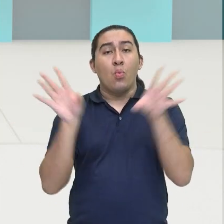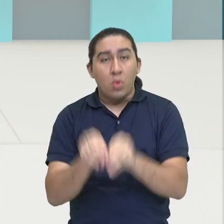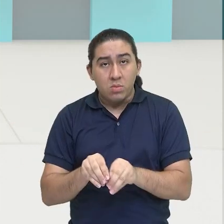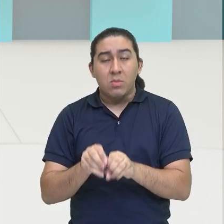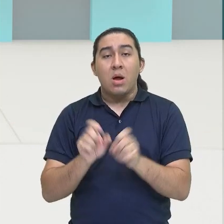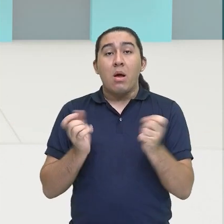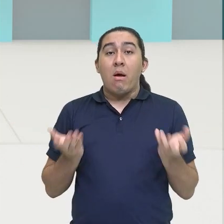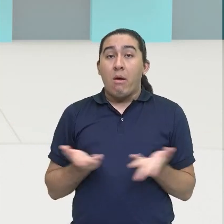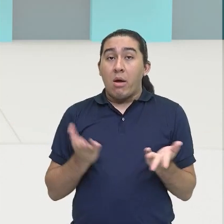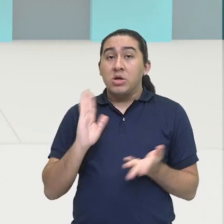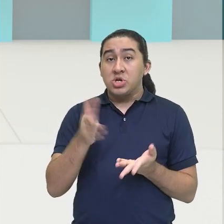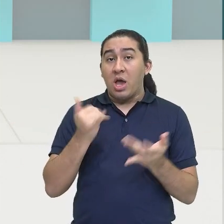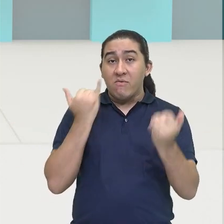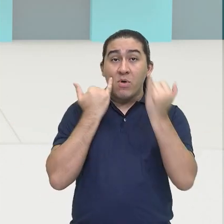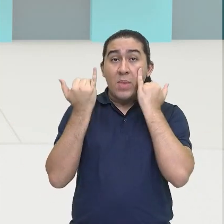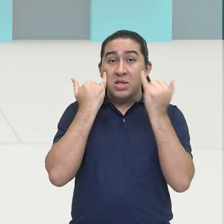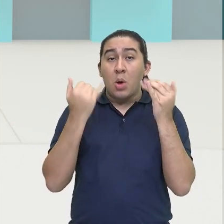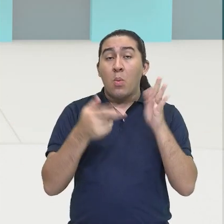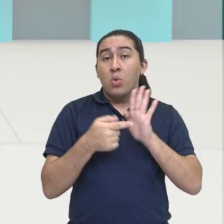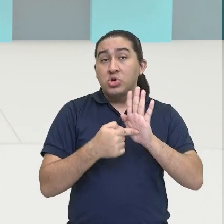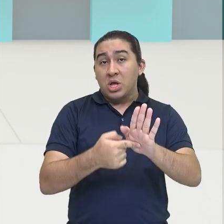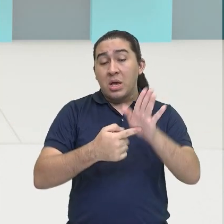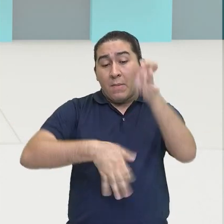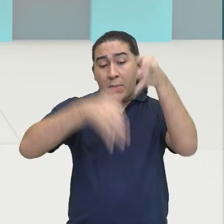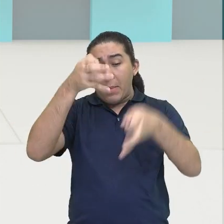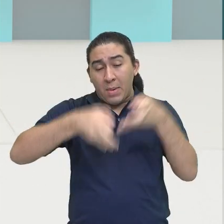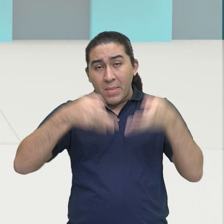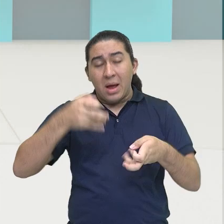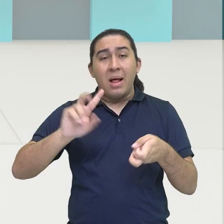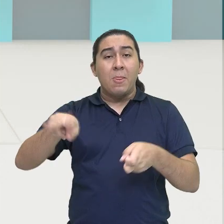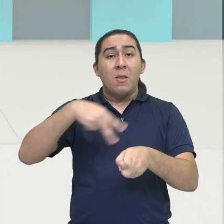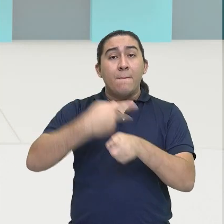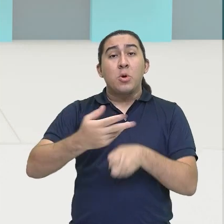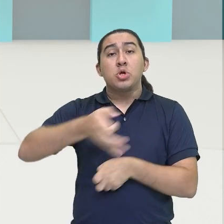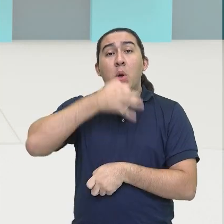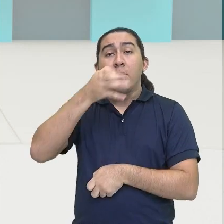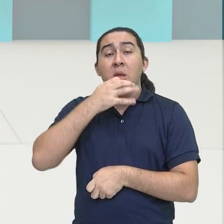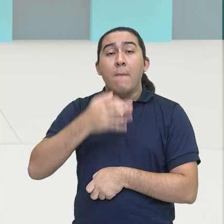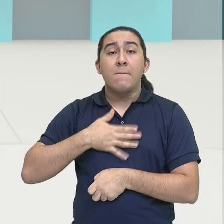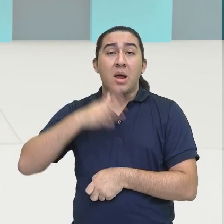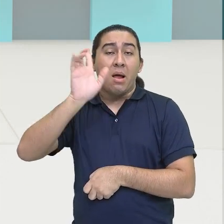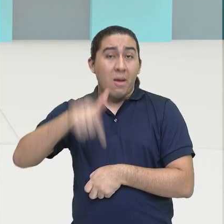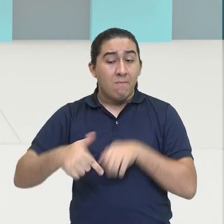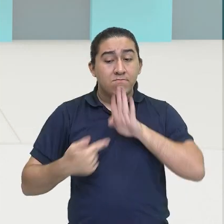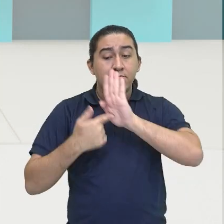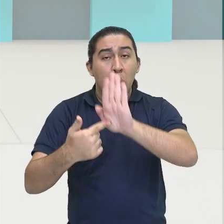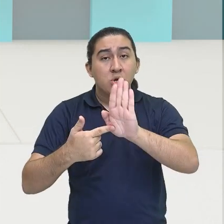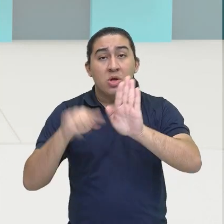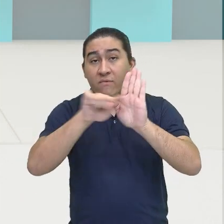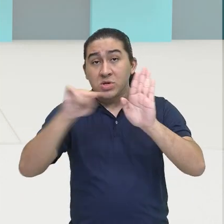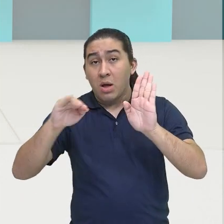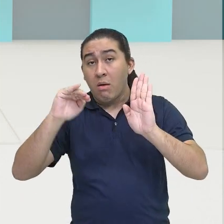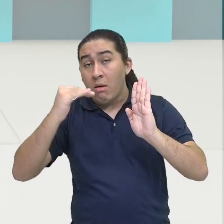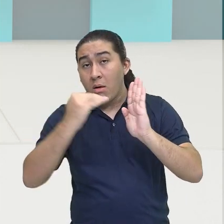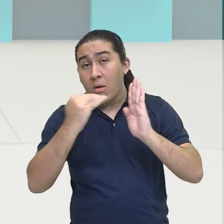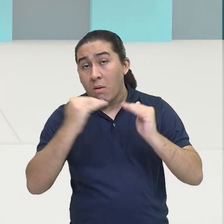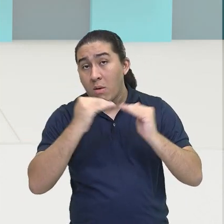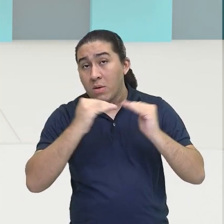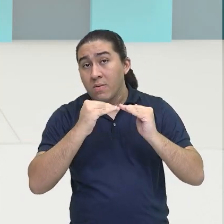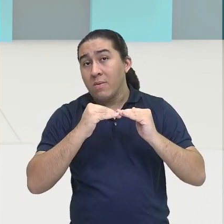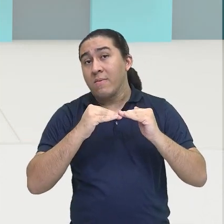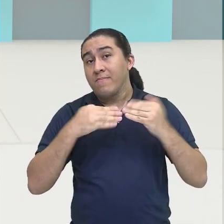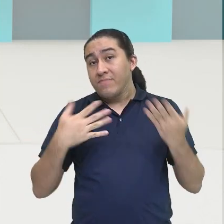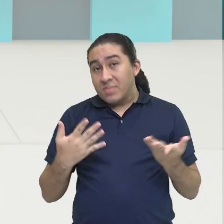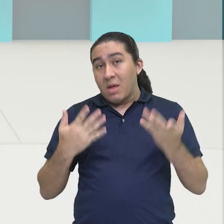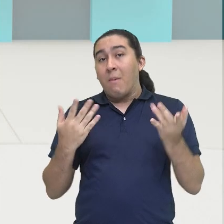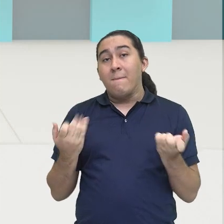trouxe agora todas as informações e minha opinião é essa. E aí, você vai concordar comigo? O que você acha? Então, não pode confundir a dissertação